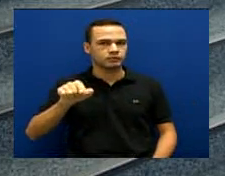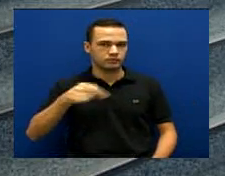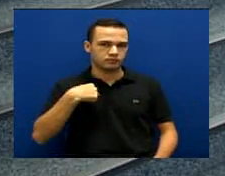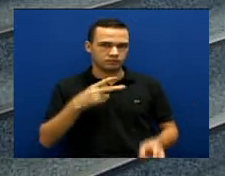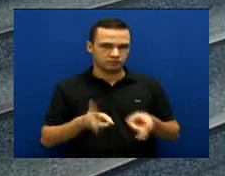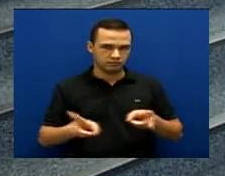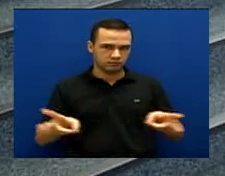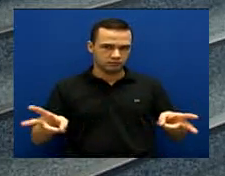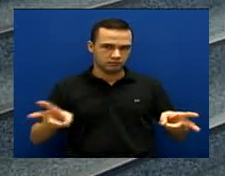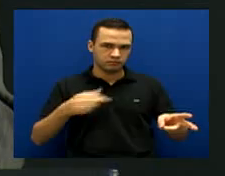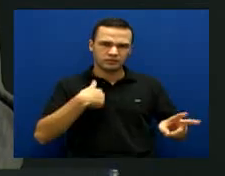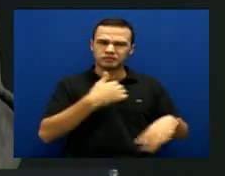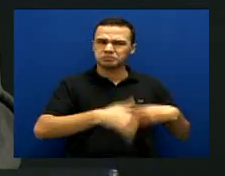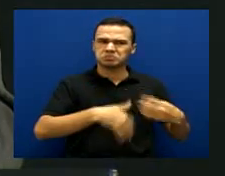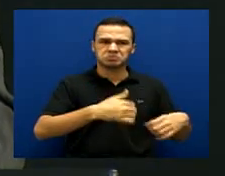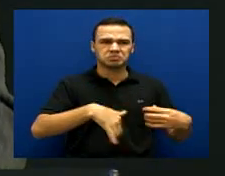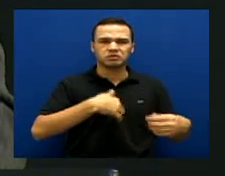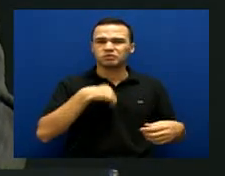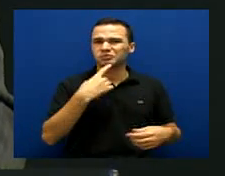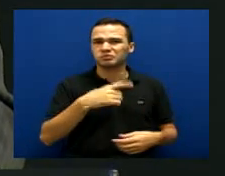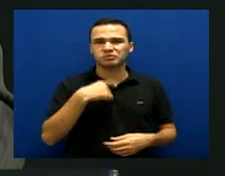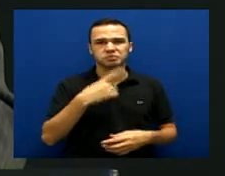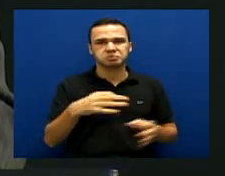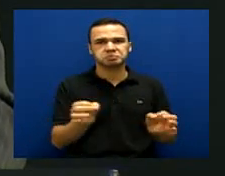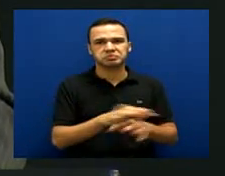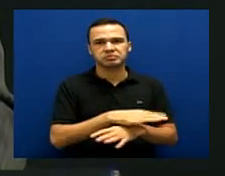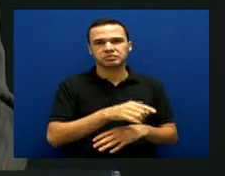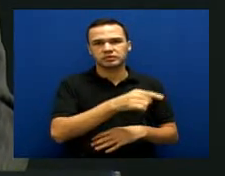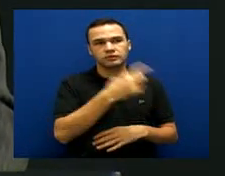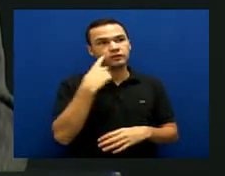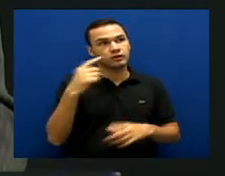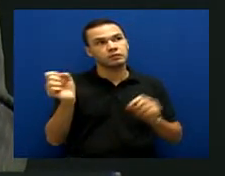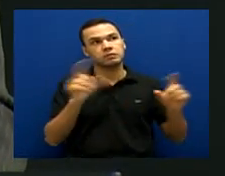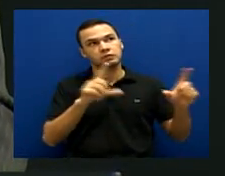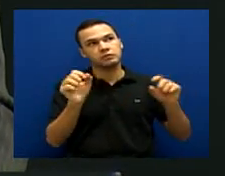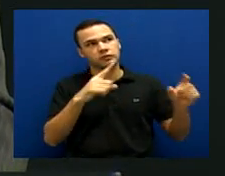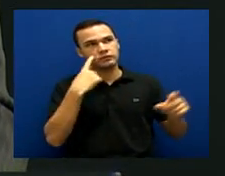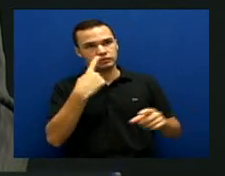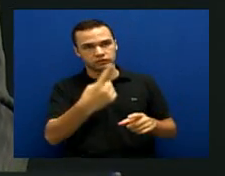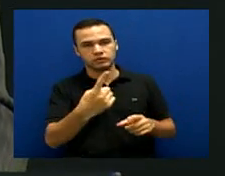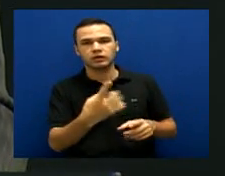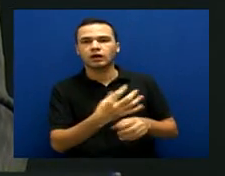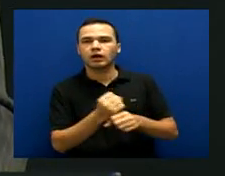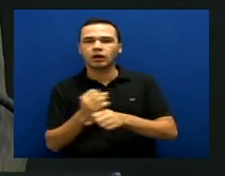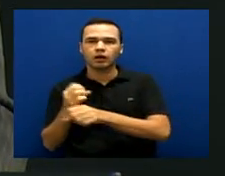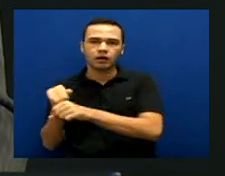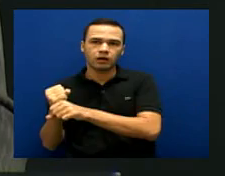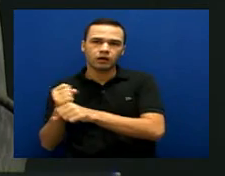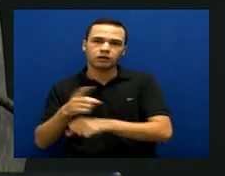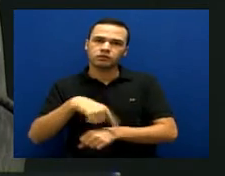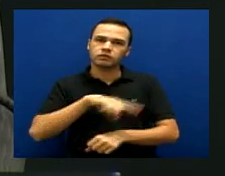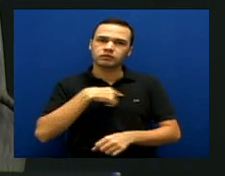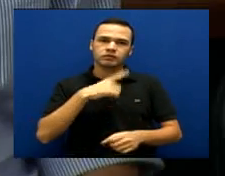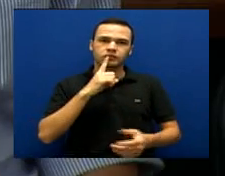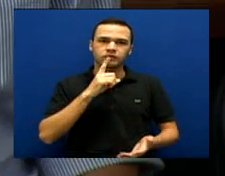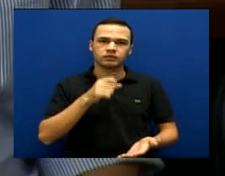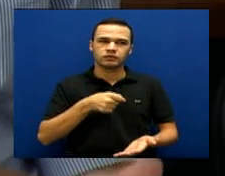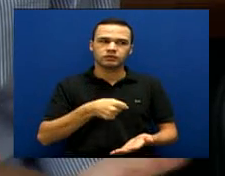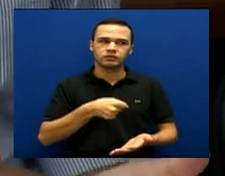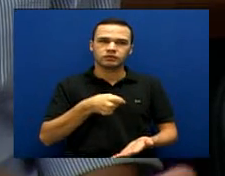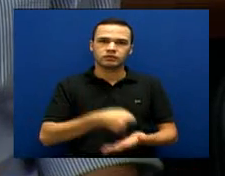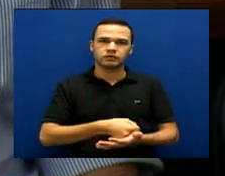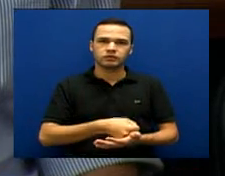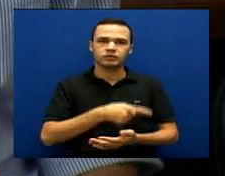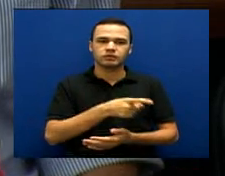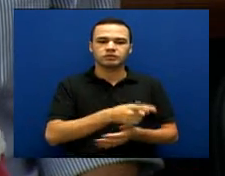seguir se não a gente não consegue da conclusão aqui a leitura a leitura dos números nós vamos chegar a conclusão nenhuma do jeito que está